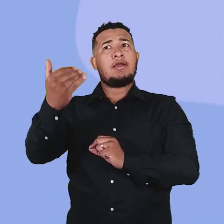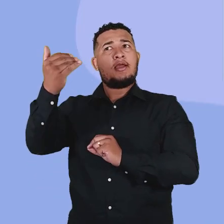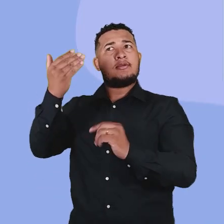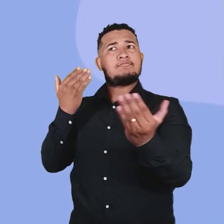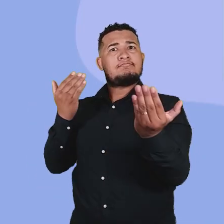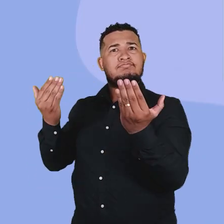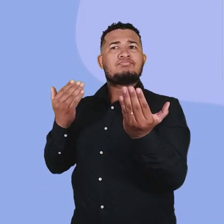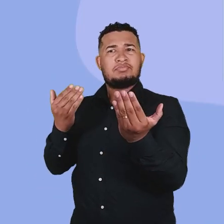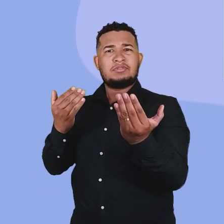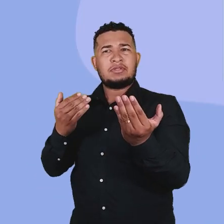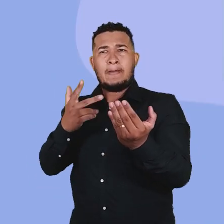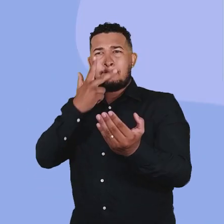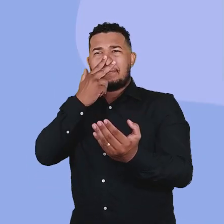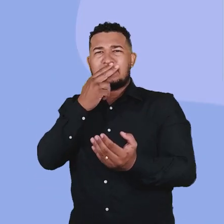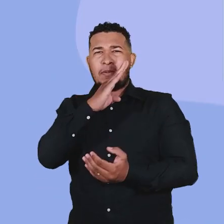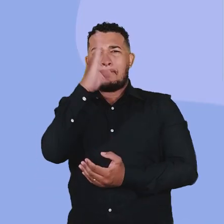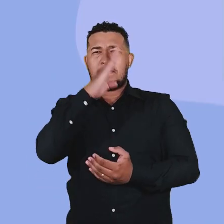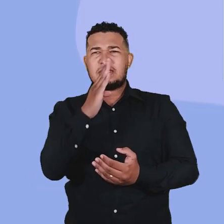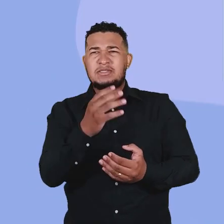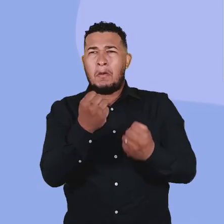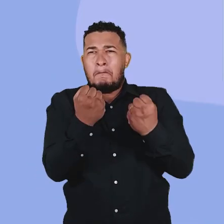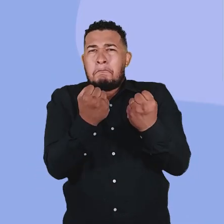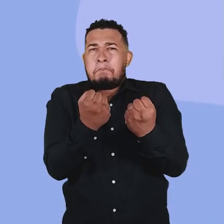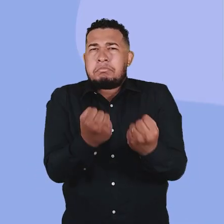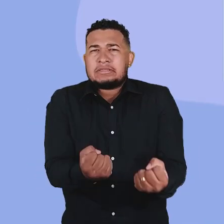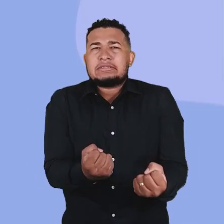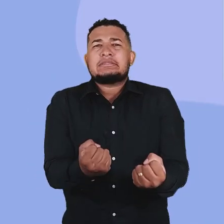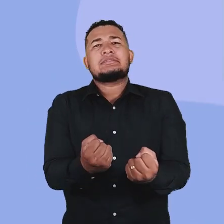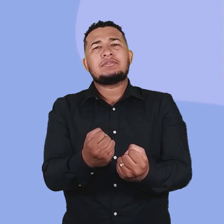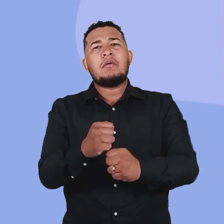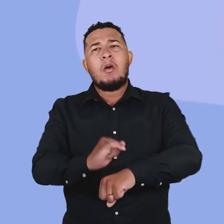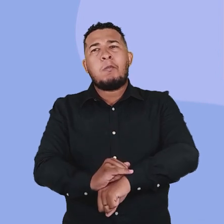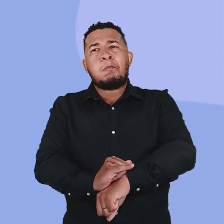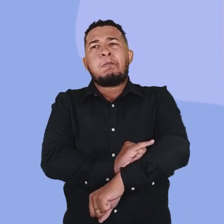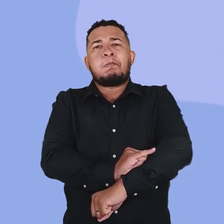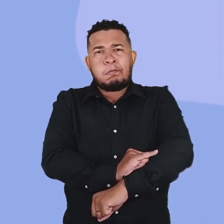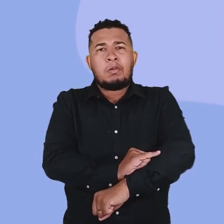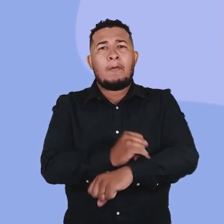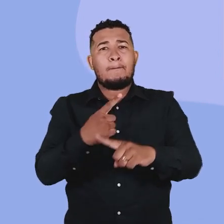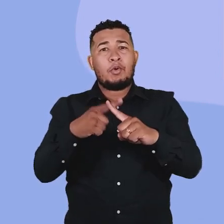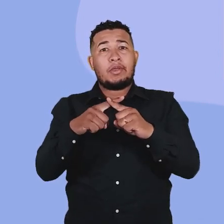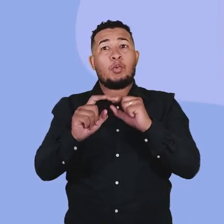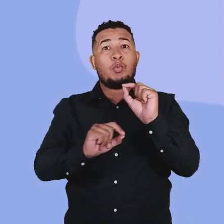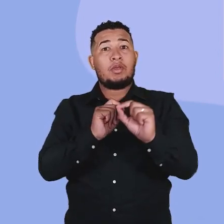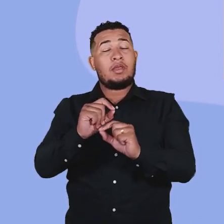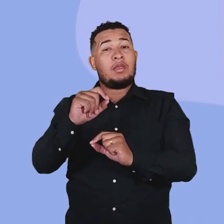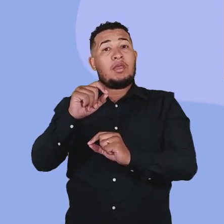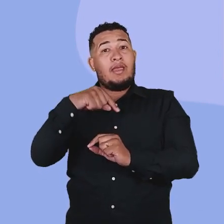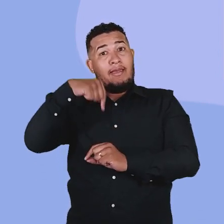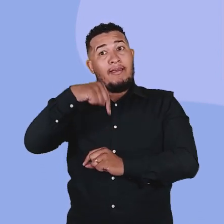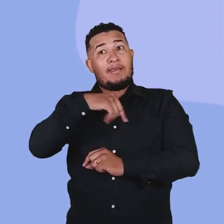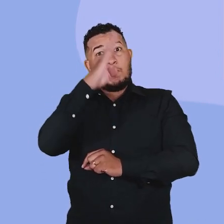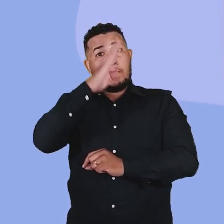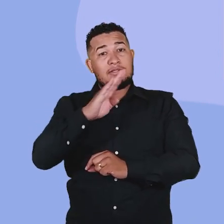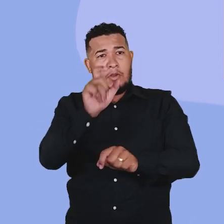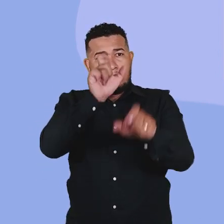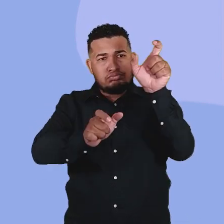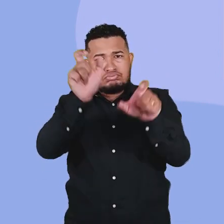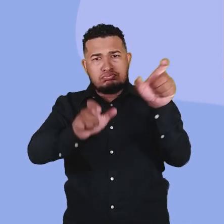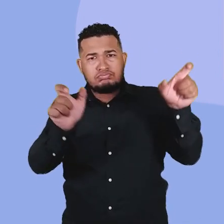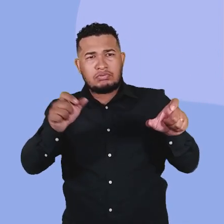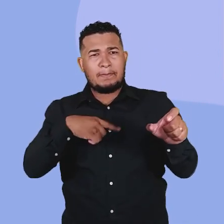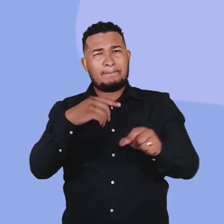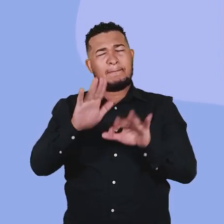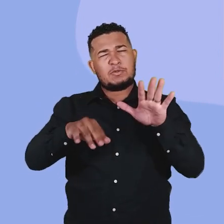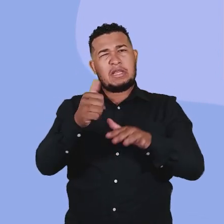Brasil esteve tão pesado. Brasileiros atingem o maior índice de obesidade